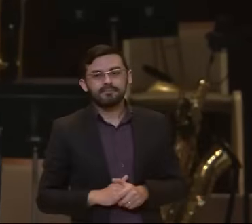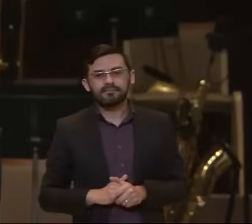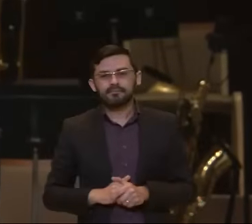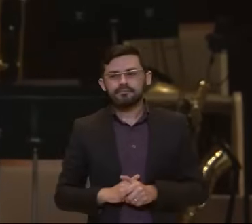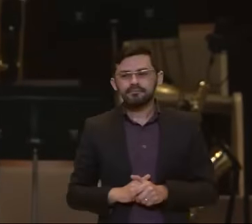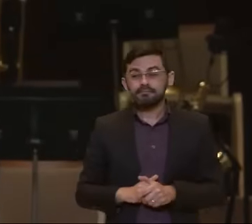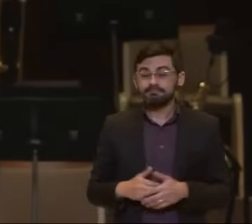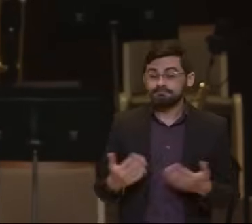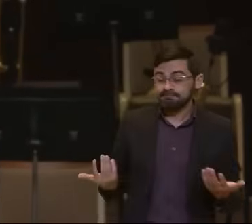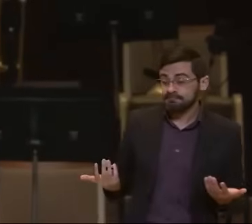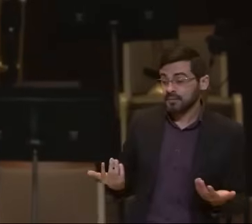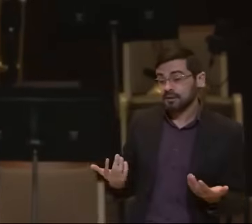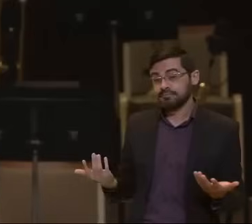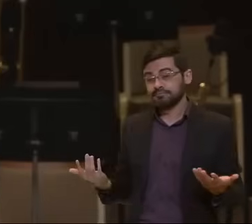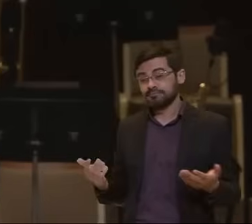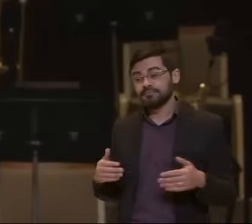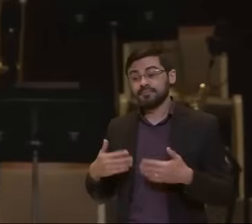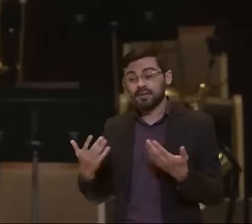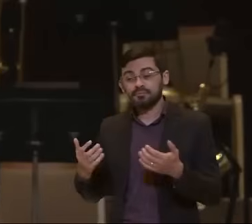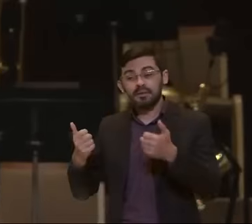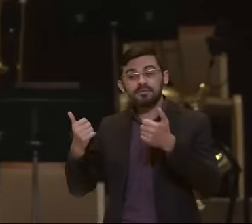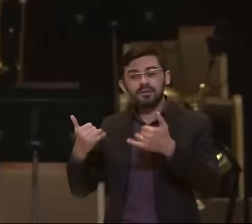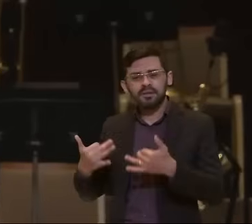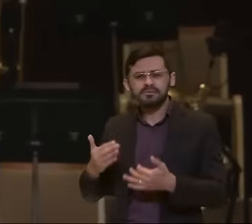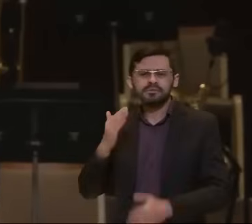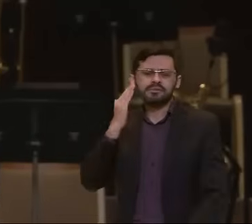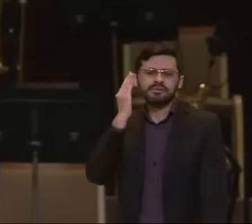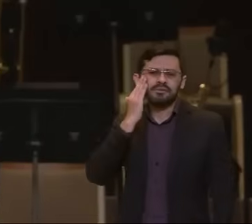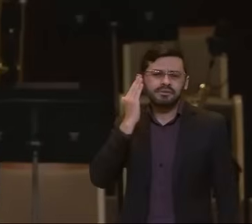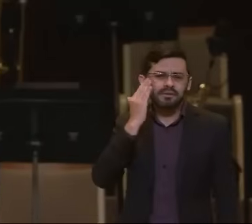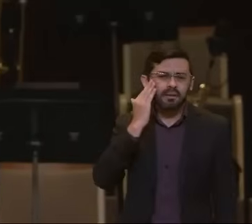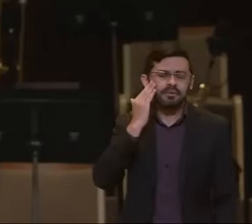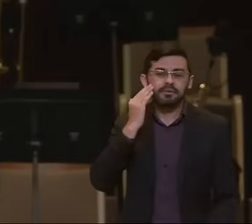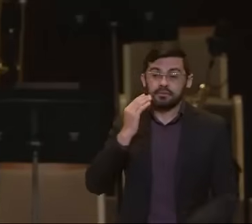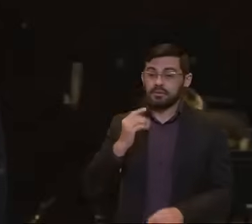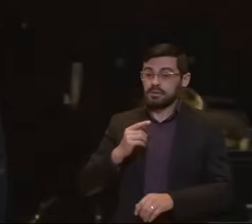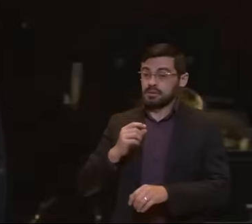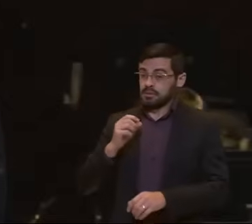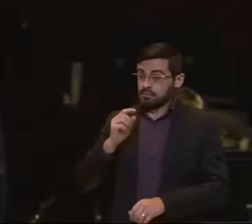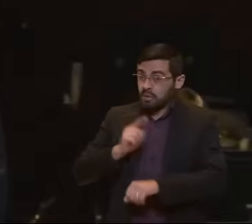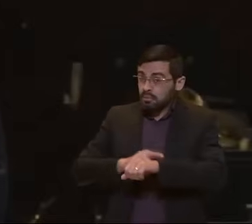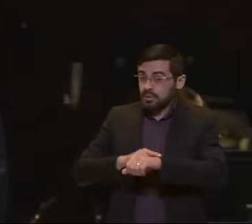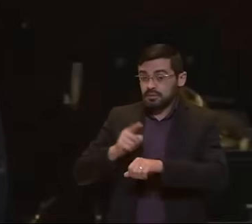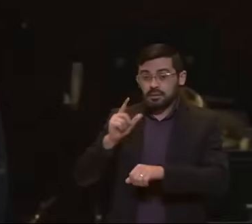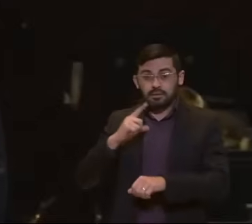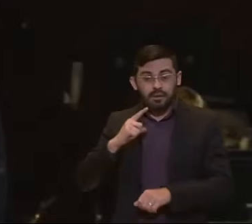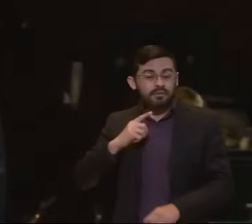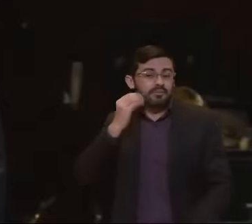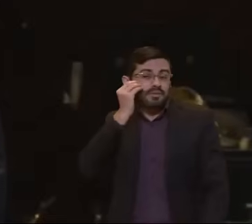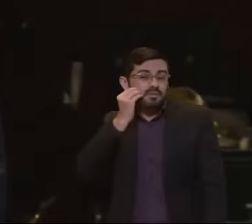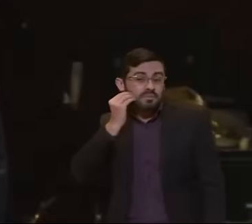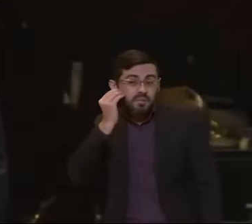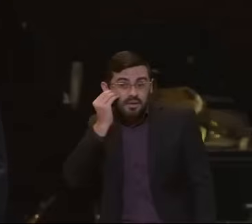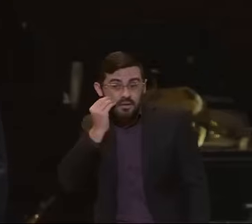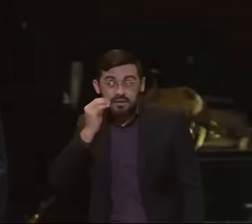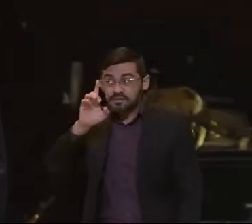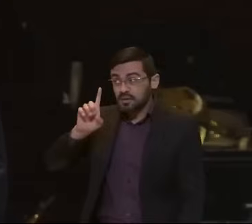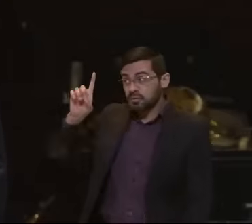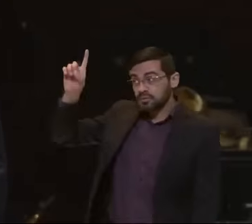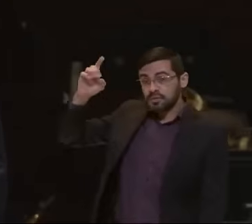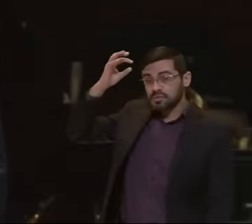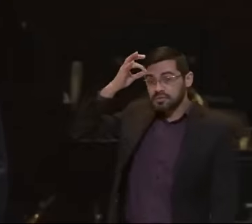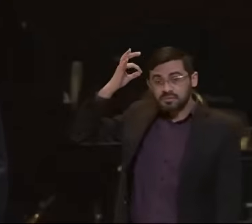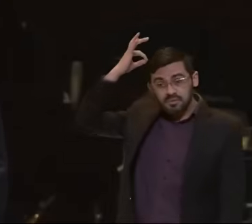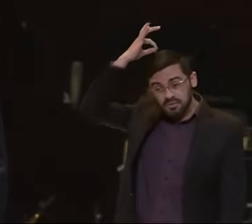Eu falei: está aí, ó. Sabe, quando a gente tem uma experiência com Deus e no poder do Espírito na